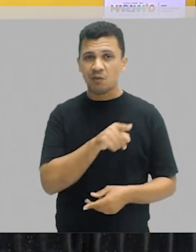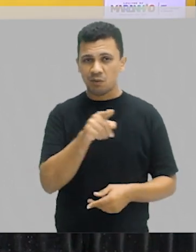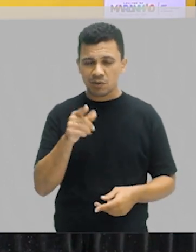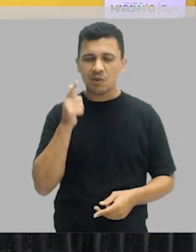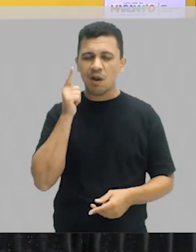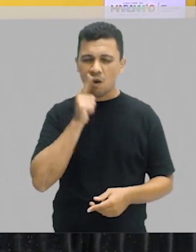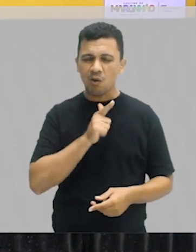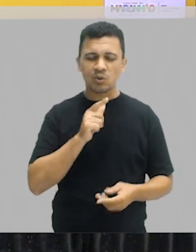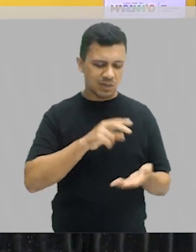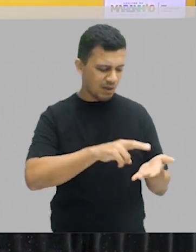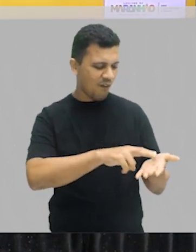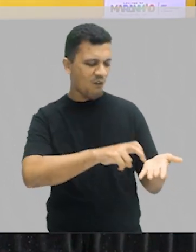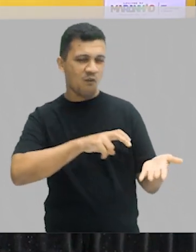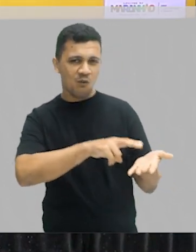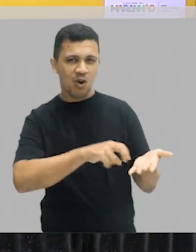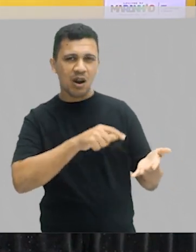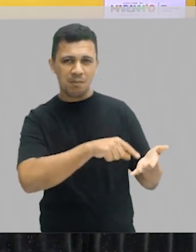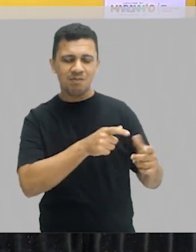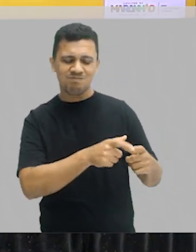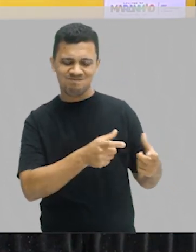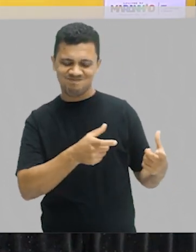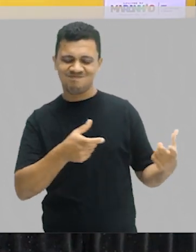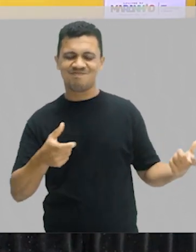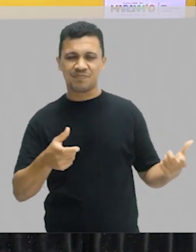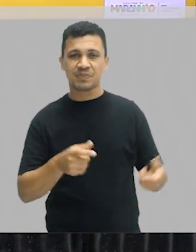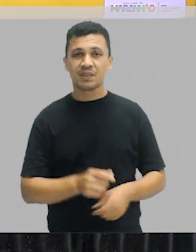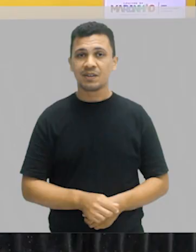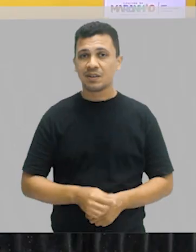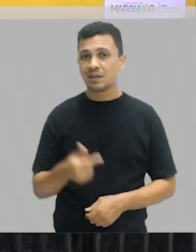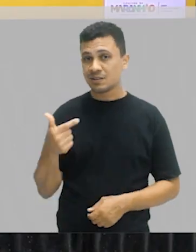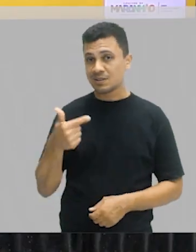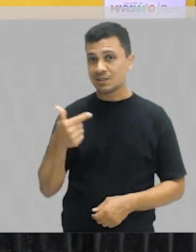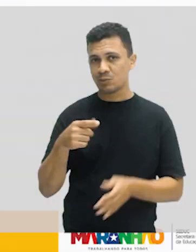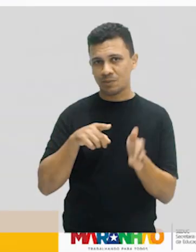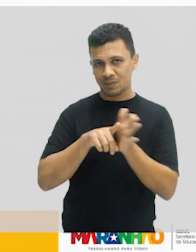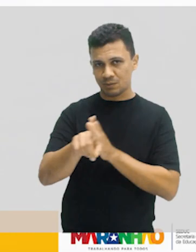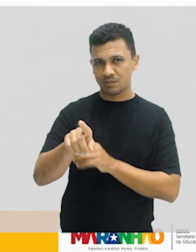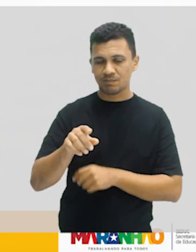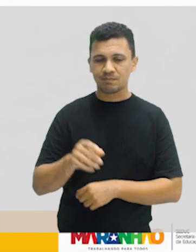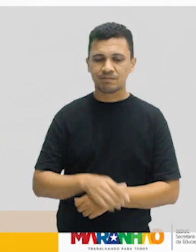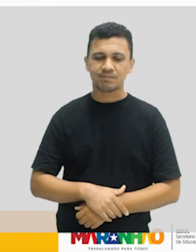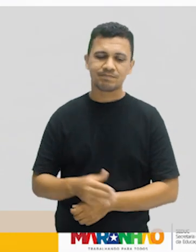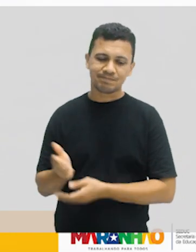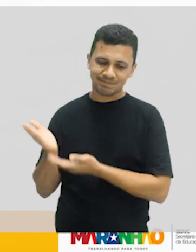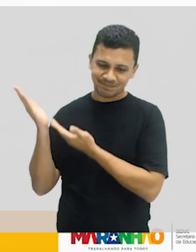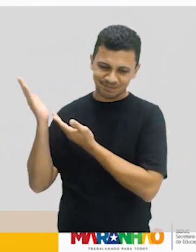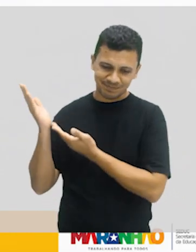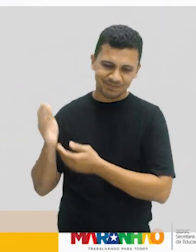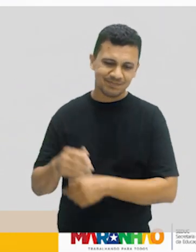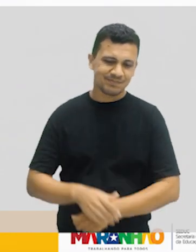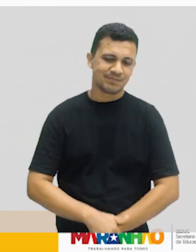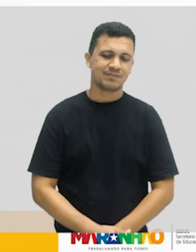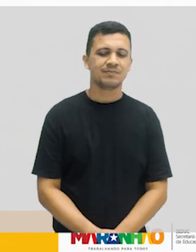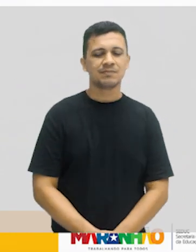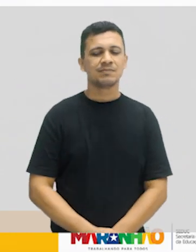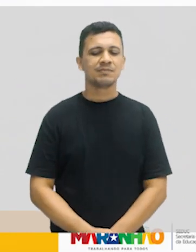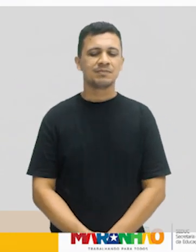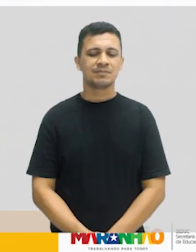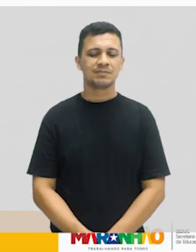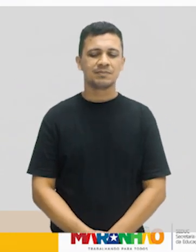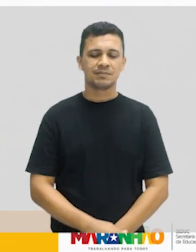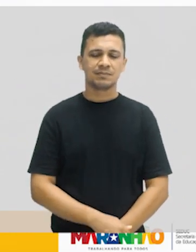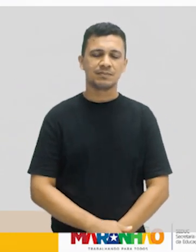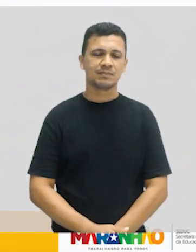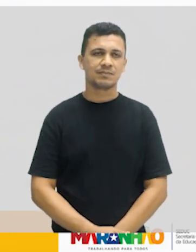engrandecer muito o vocabulário de vocês. Vamos lá, o que me diz a segunda questão? Dicen que Tita era tan